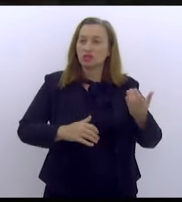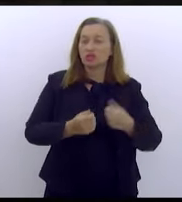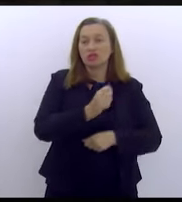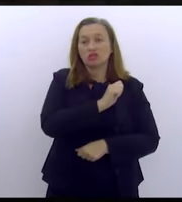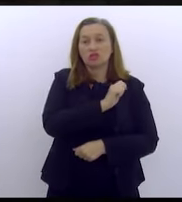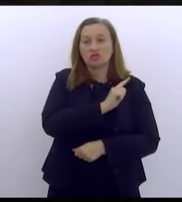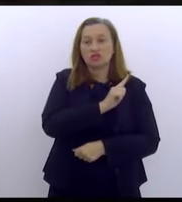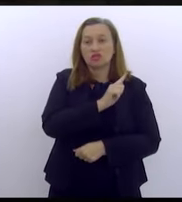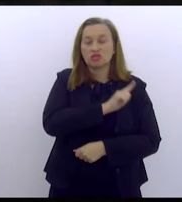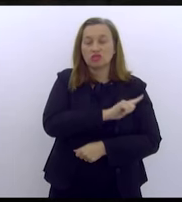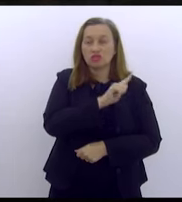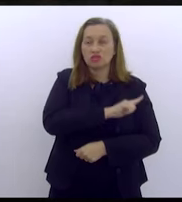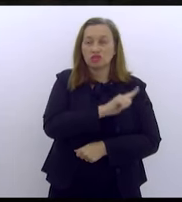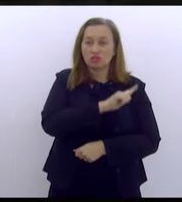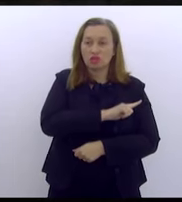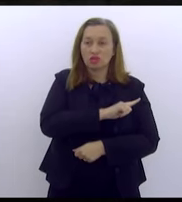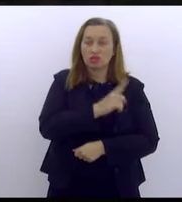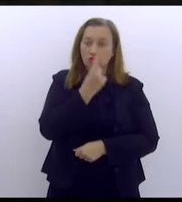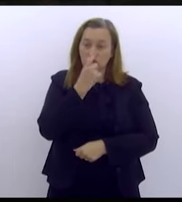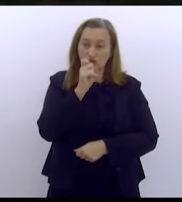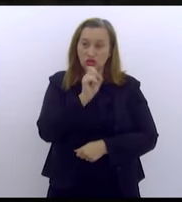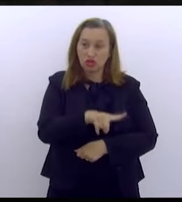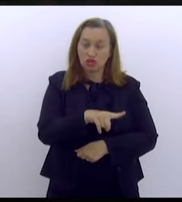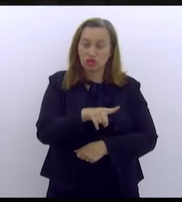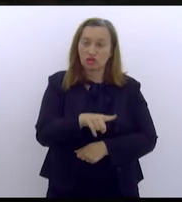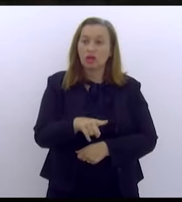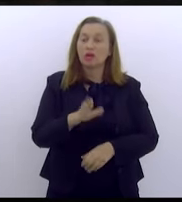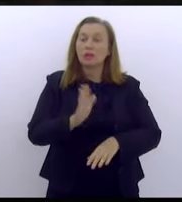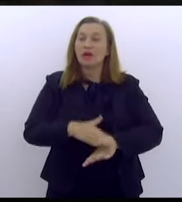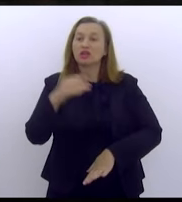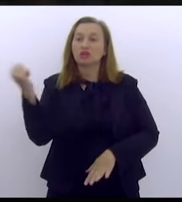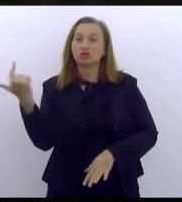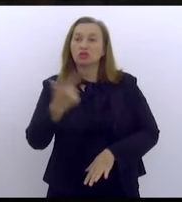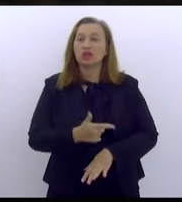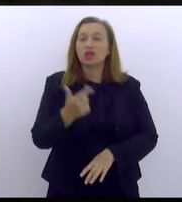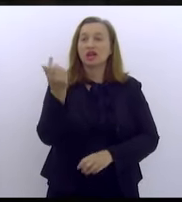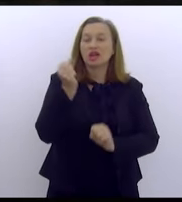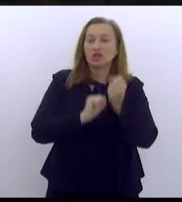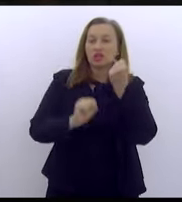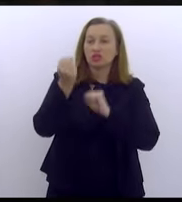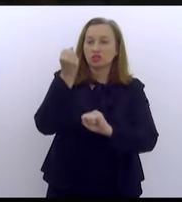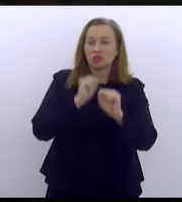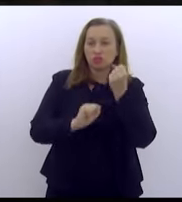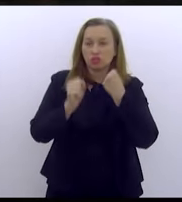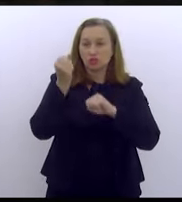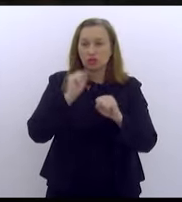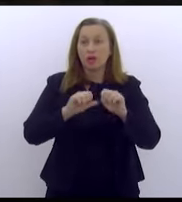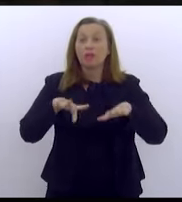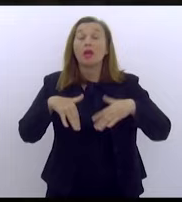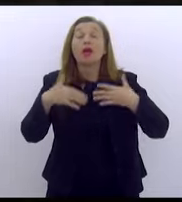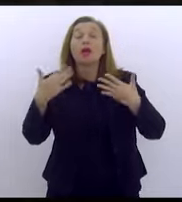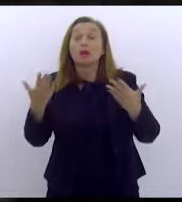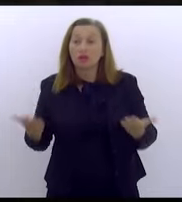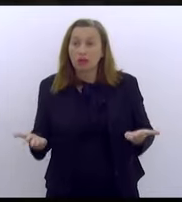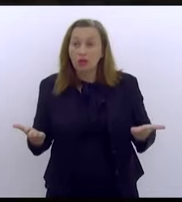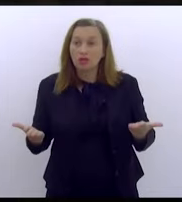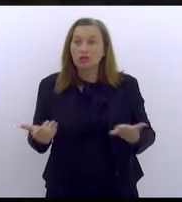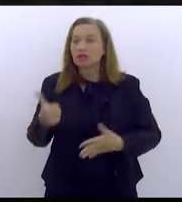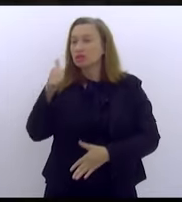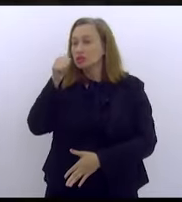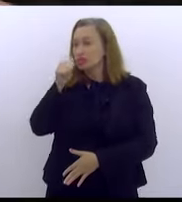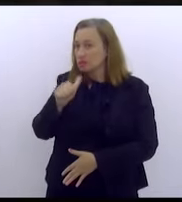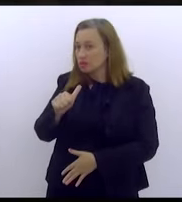resíduos, isso é mais do que a indústria extrativista. Ou seja, nossas